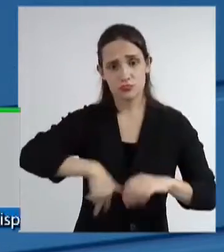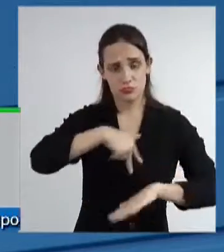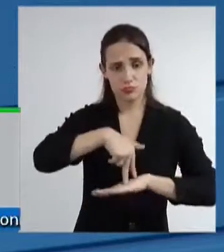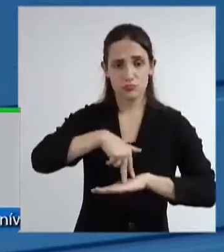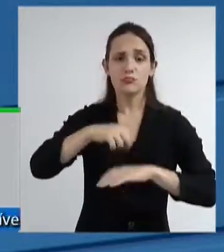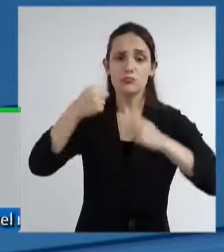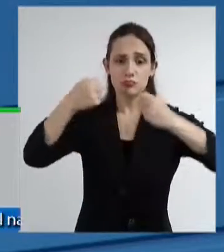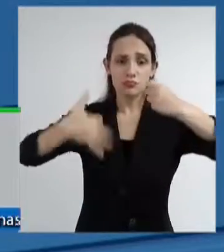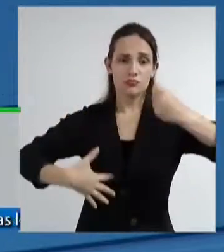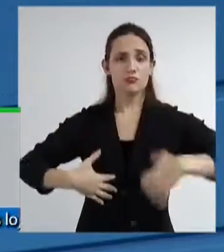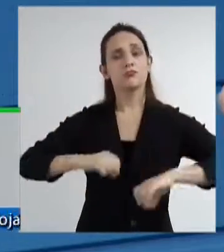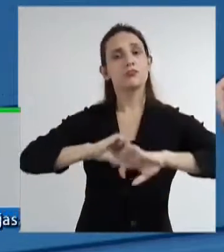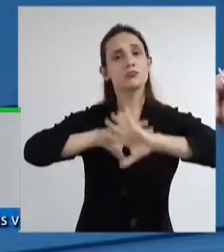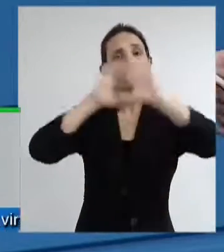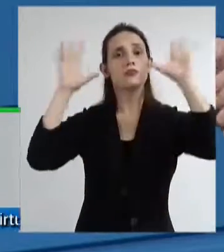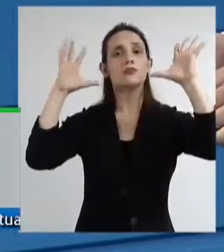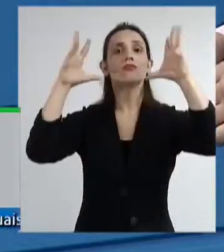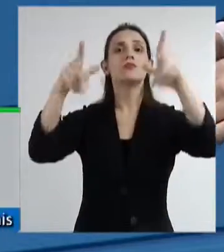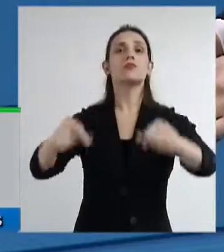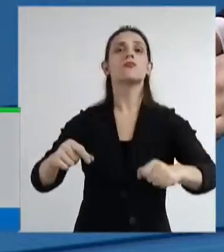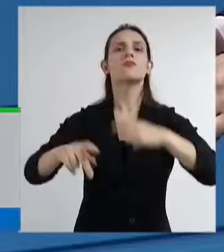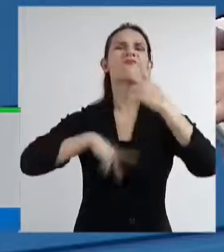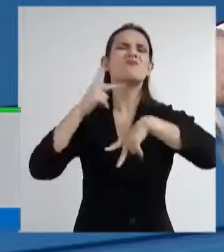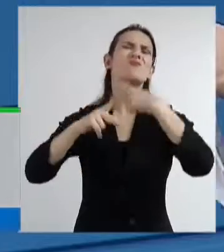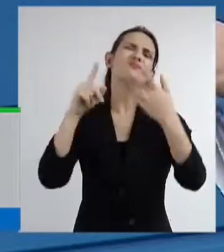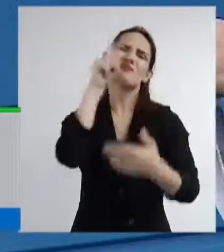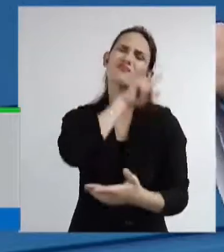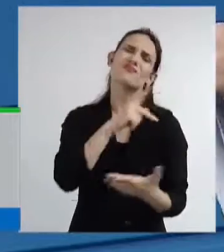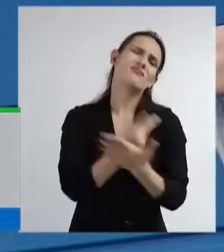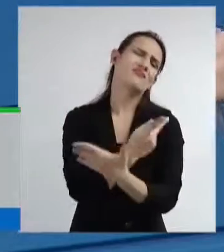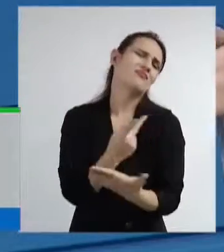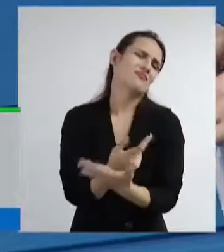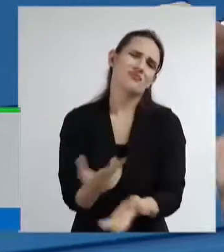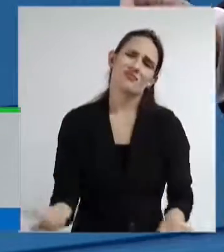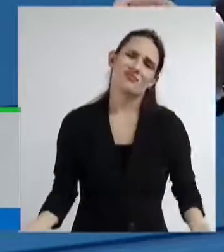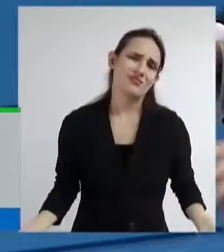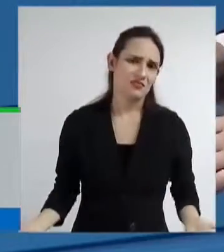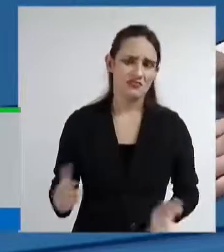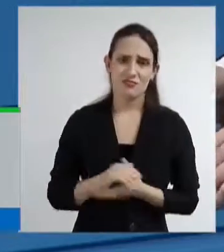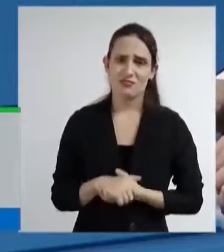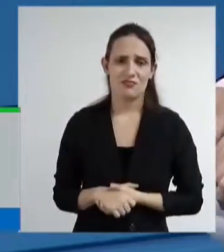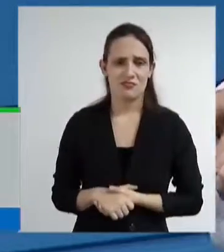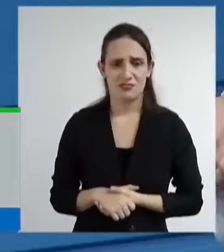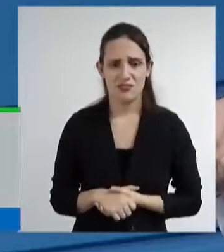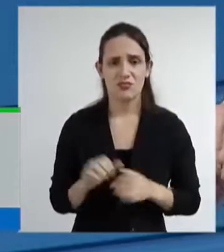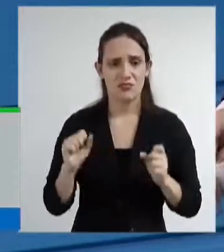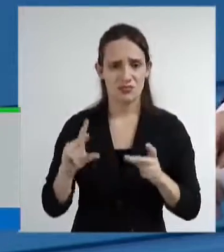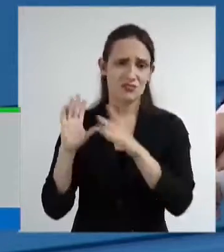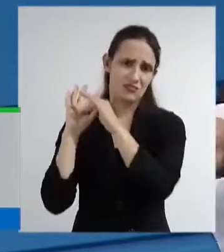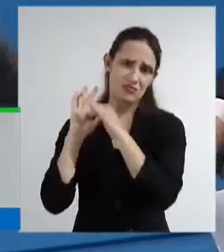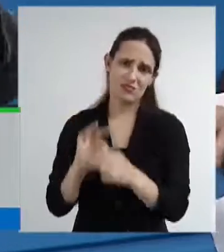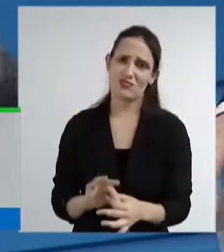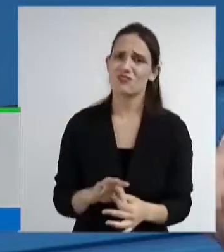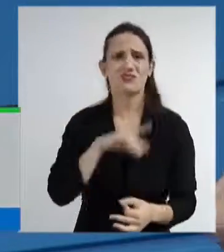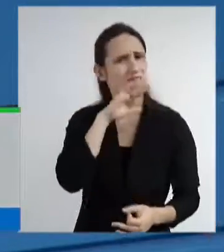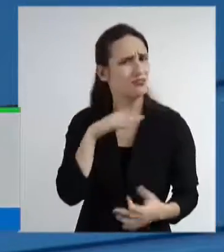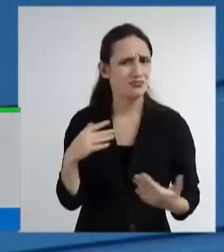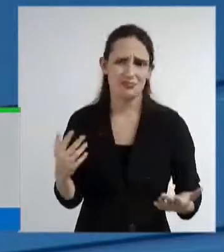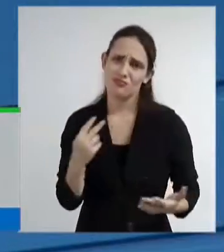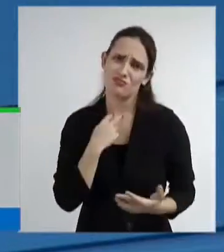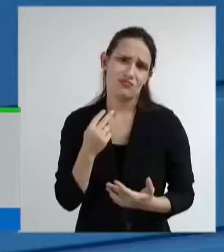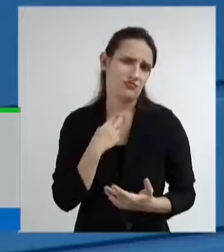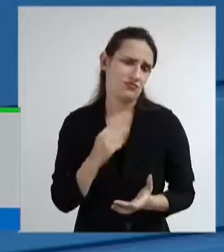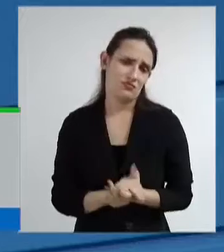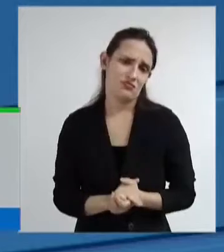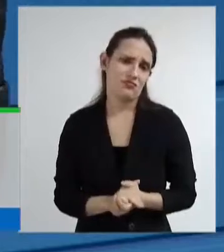e esclarecer, né, essas infelizes palavras produzidas, mesmo que num contexto geral muito ruim, como bem